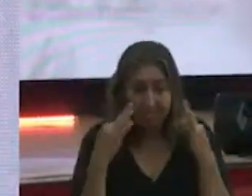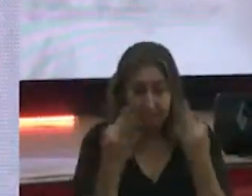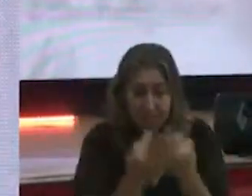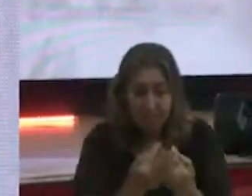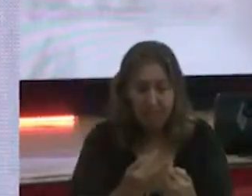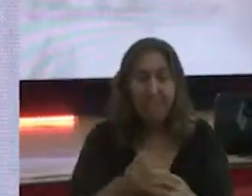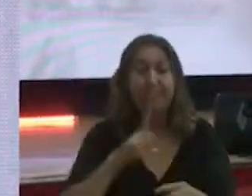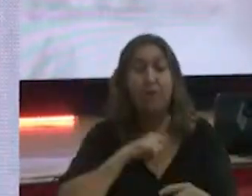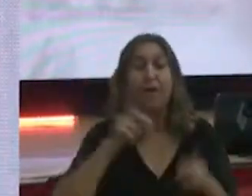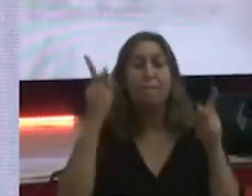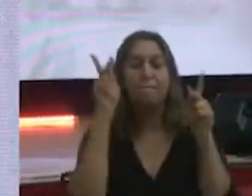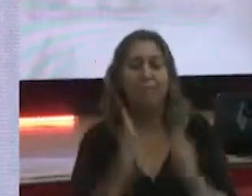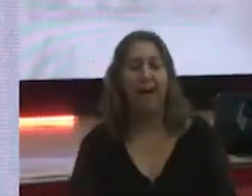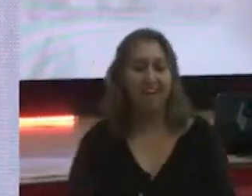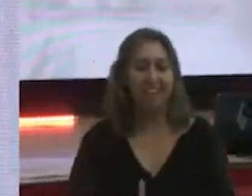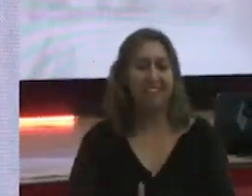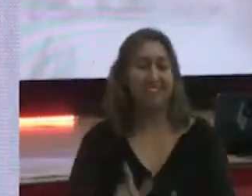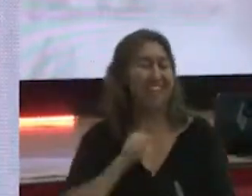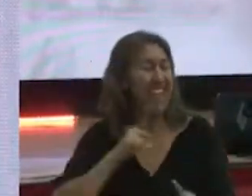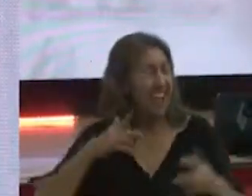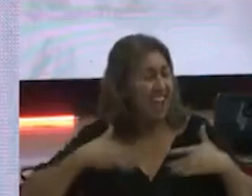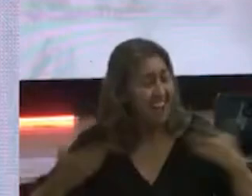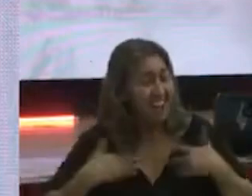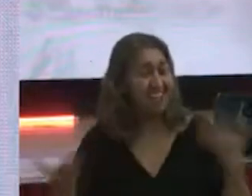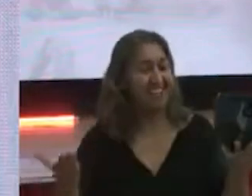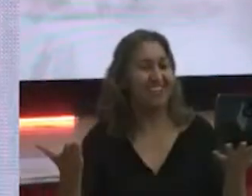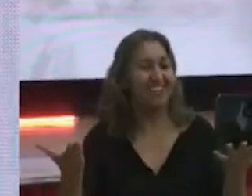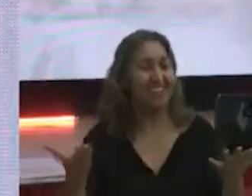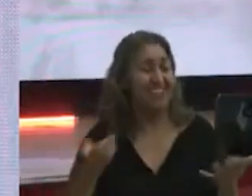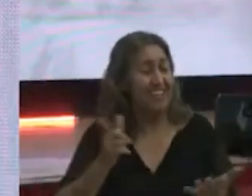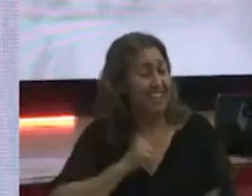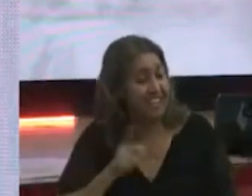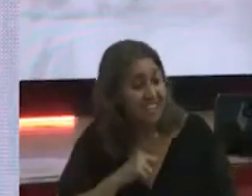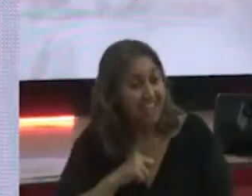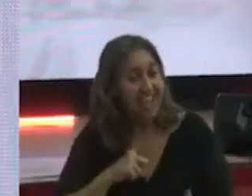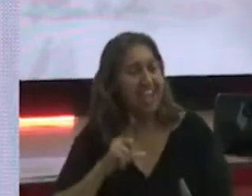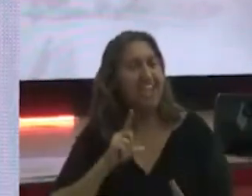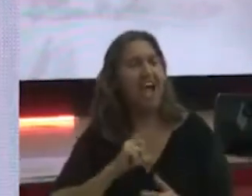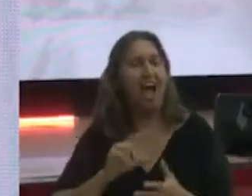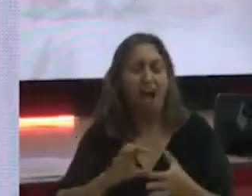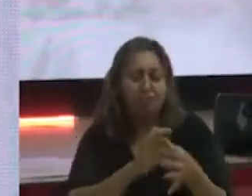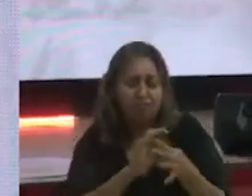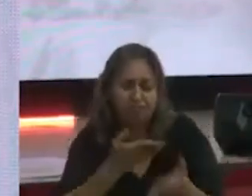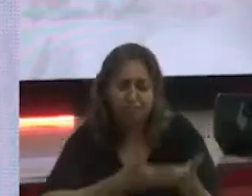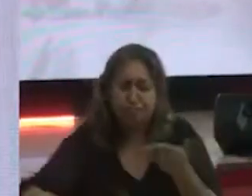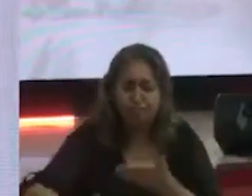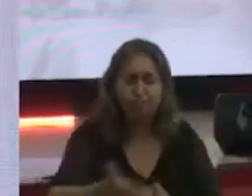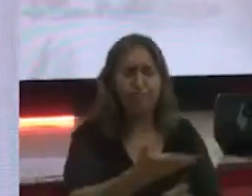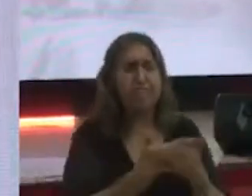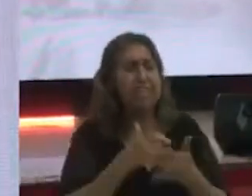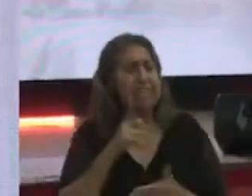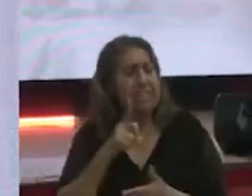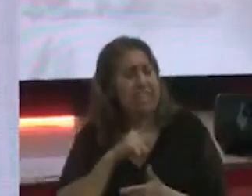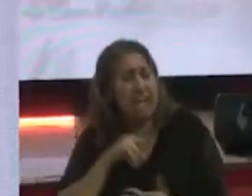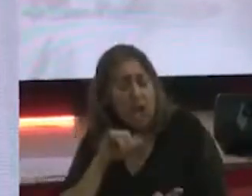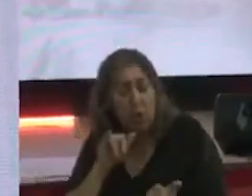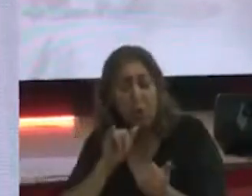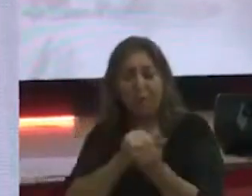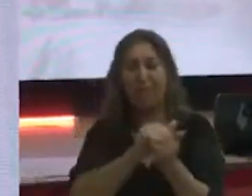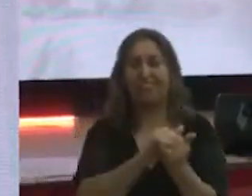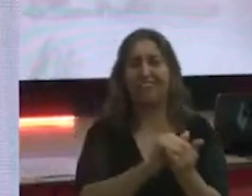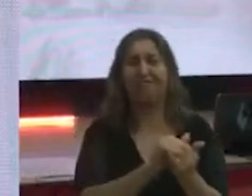a paz reine alegria reine a harmonia reine o